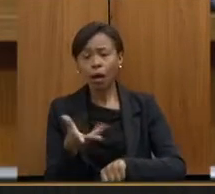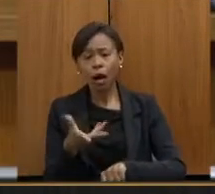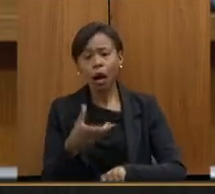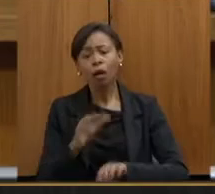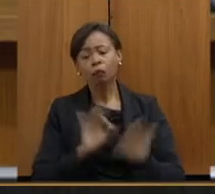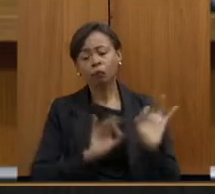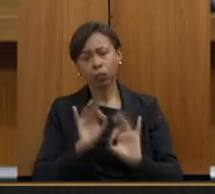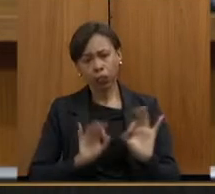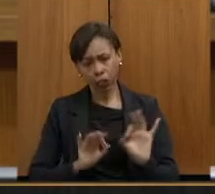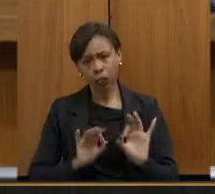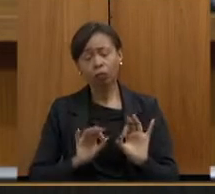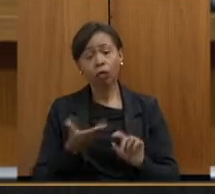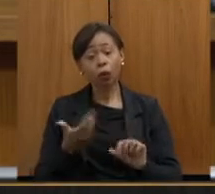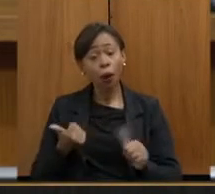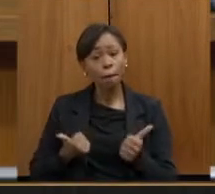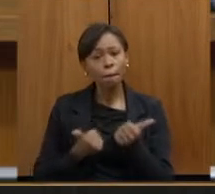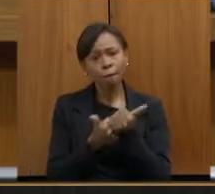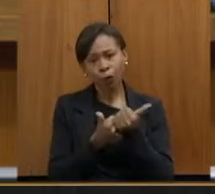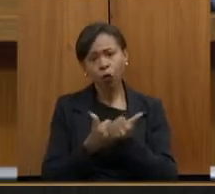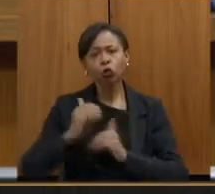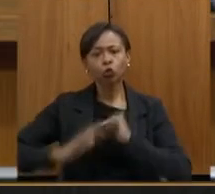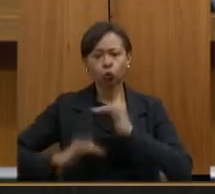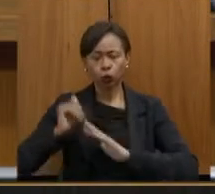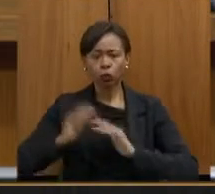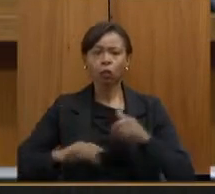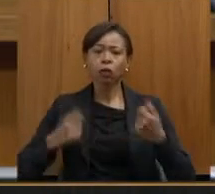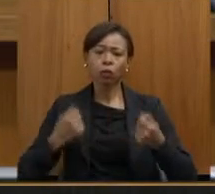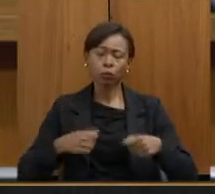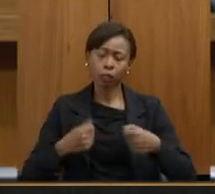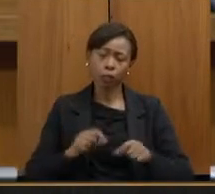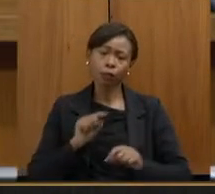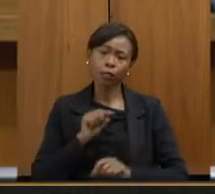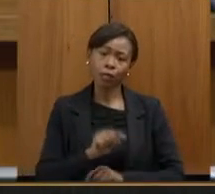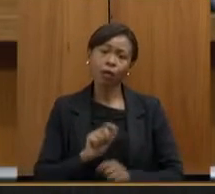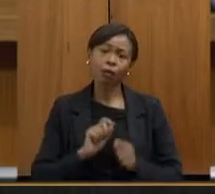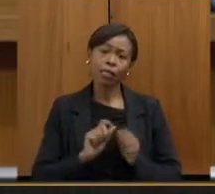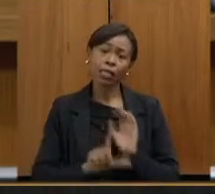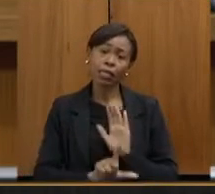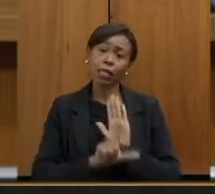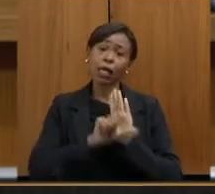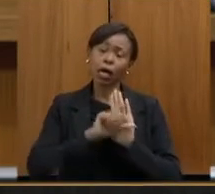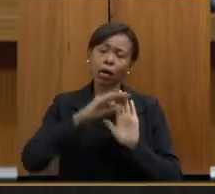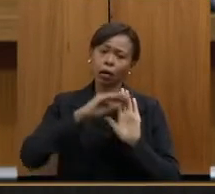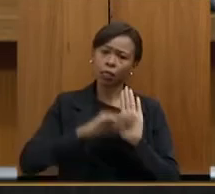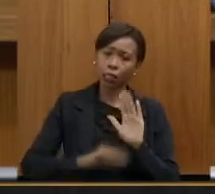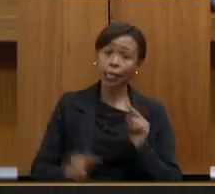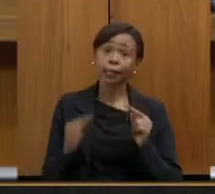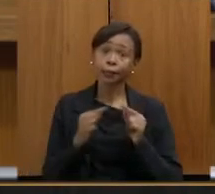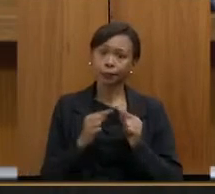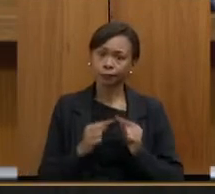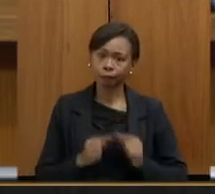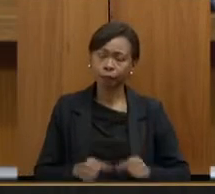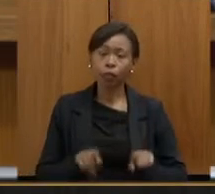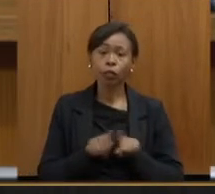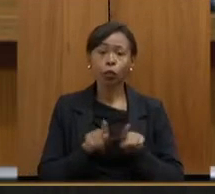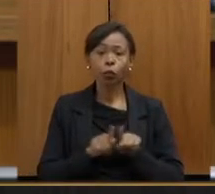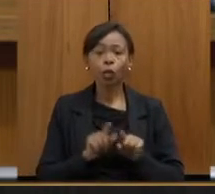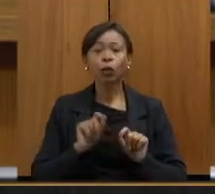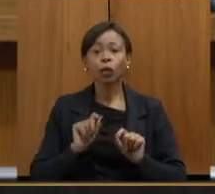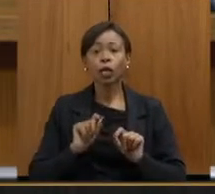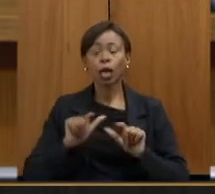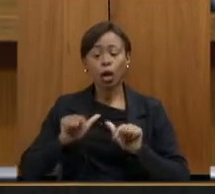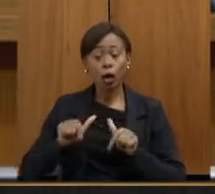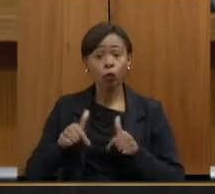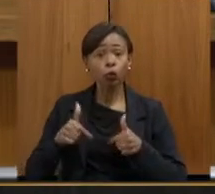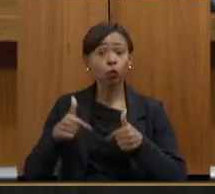promovendo, então, esse apoio técnico à elaboração das legislações correlatas, associando o procedimento de